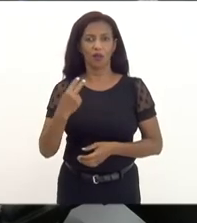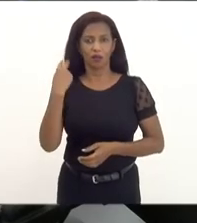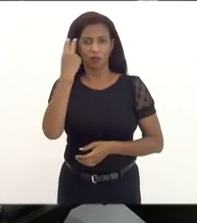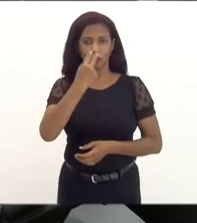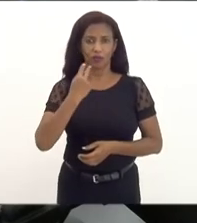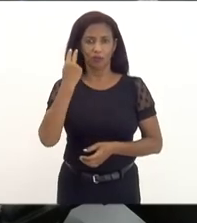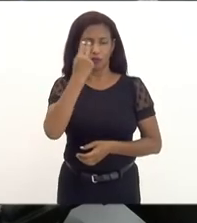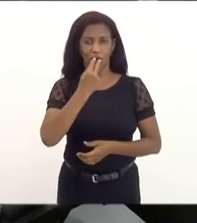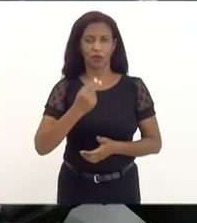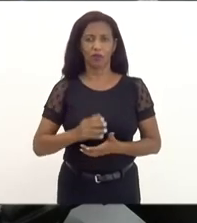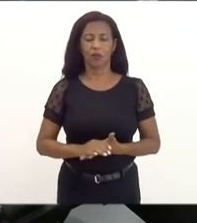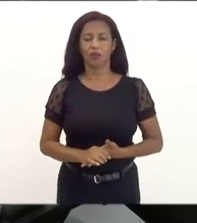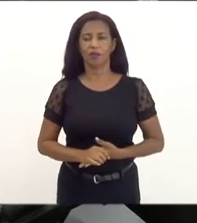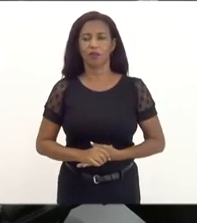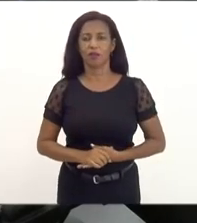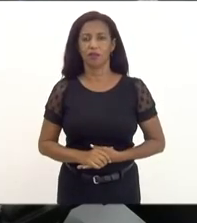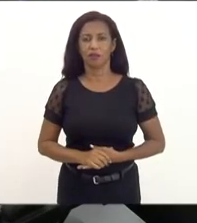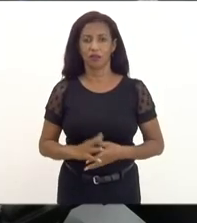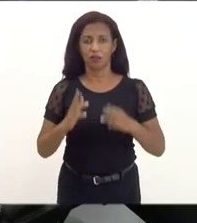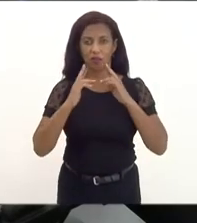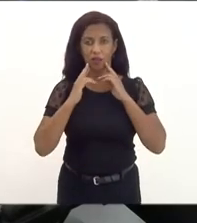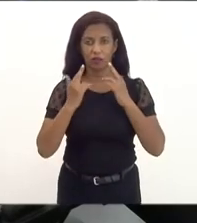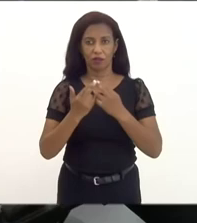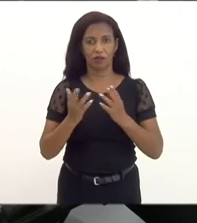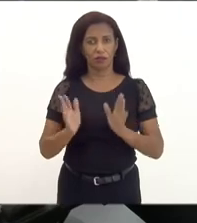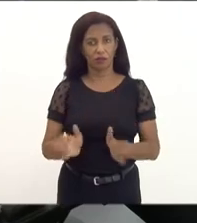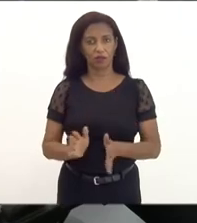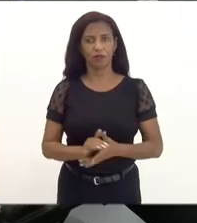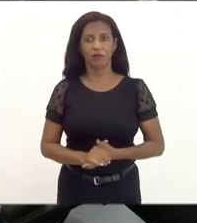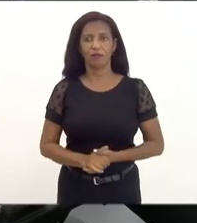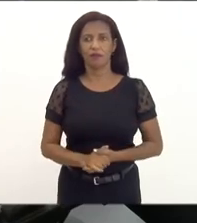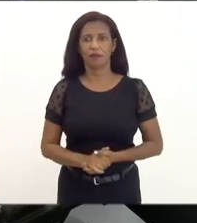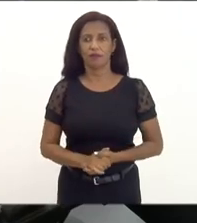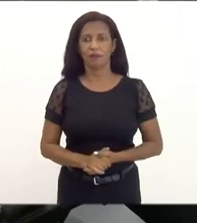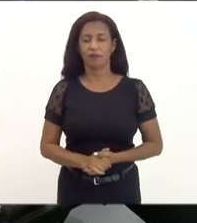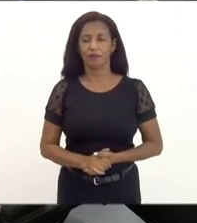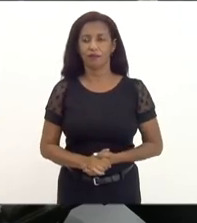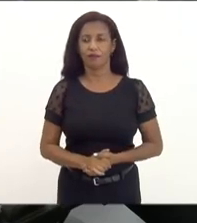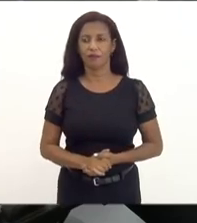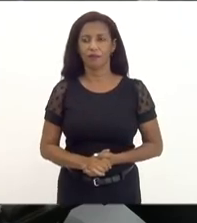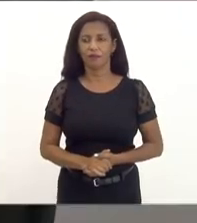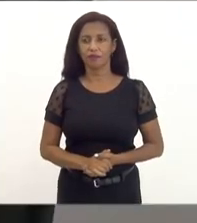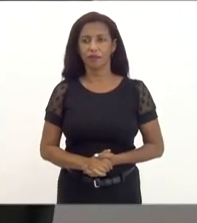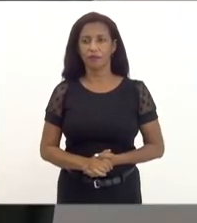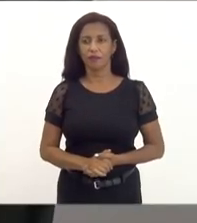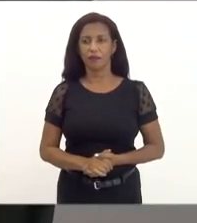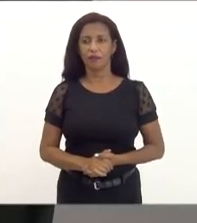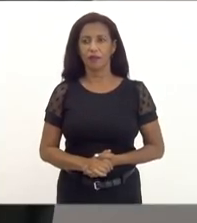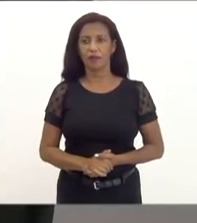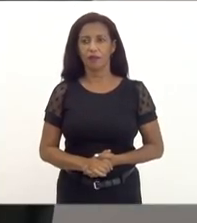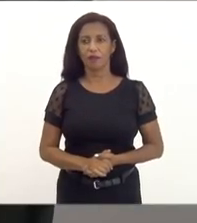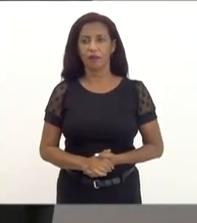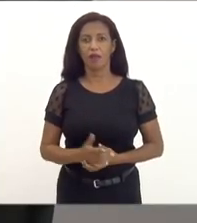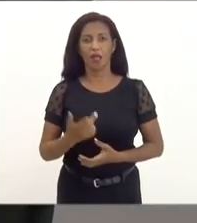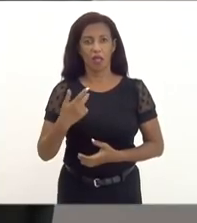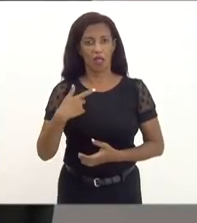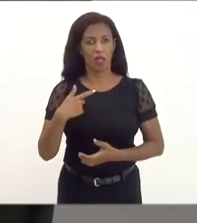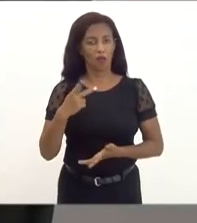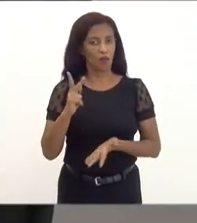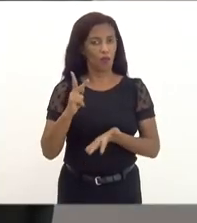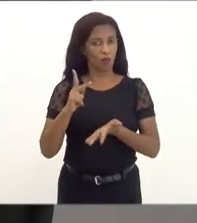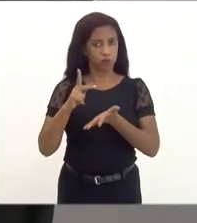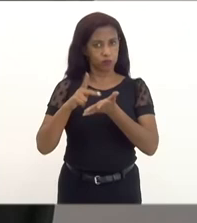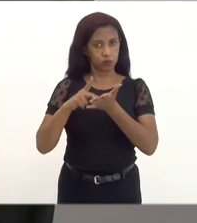de reunião já é eu vou fazer elas através de